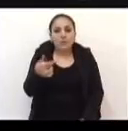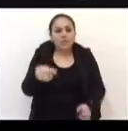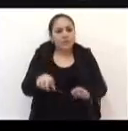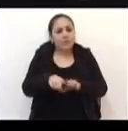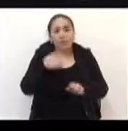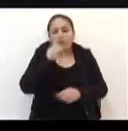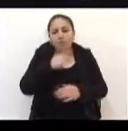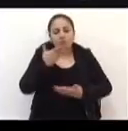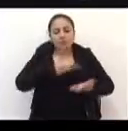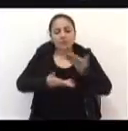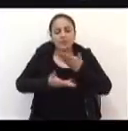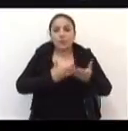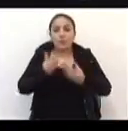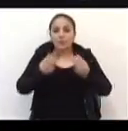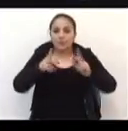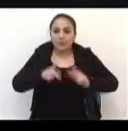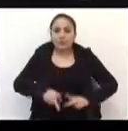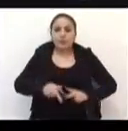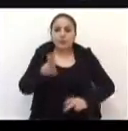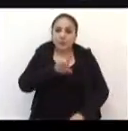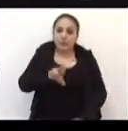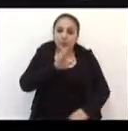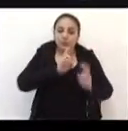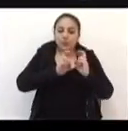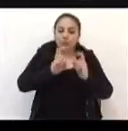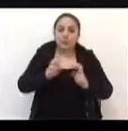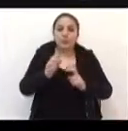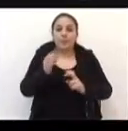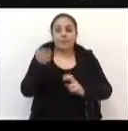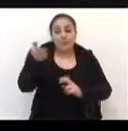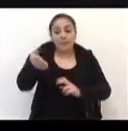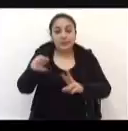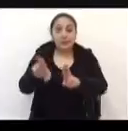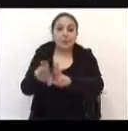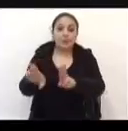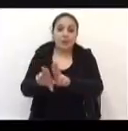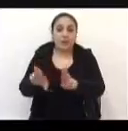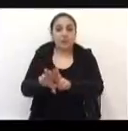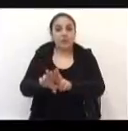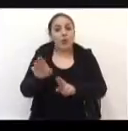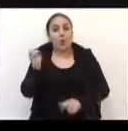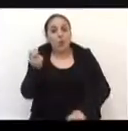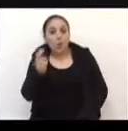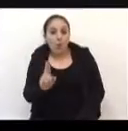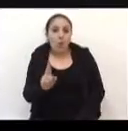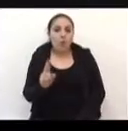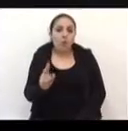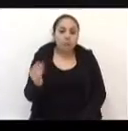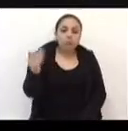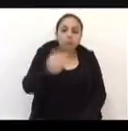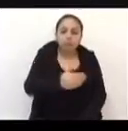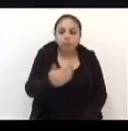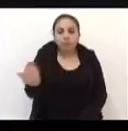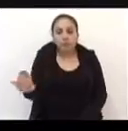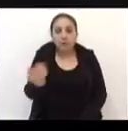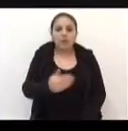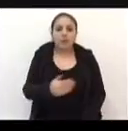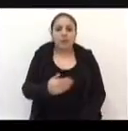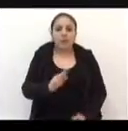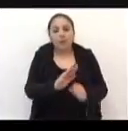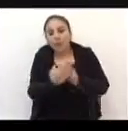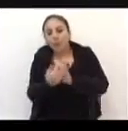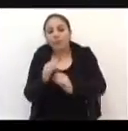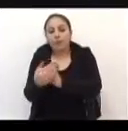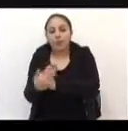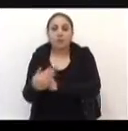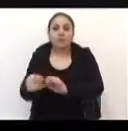muitas pessoas que usam o ônibus para ir na universidade ou para se deslocar de um bairro ou outro bairro, e trabalhadores também como estudante